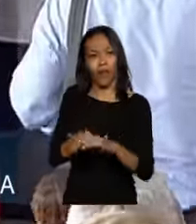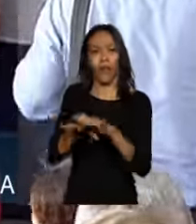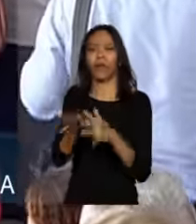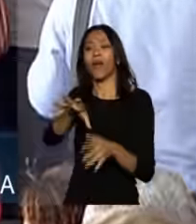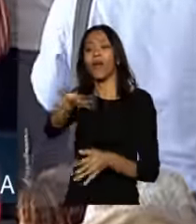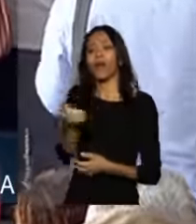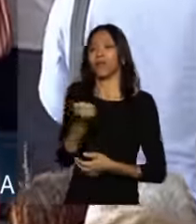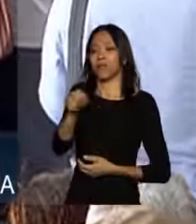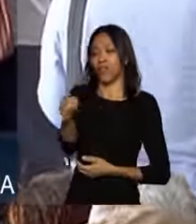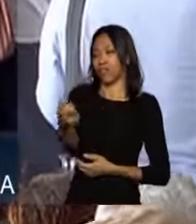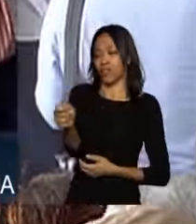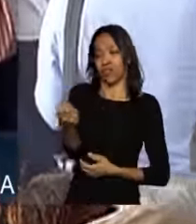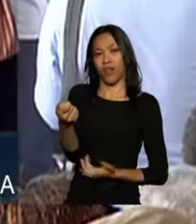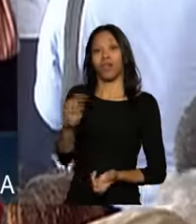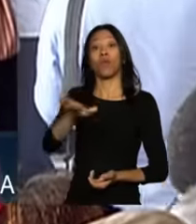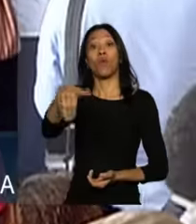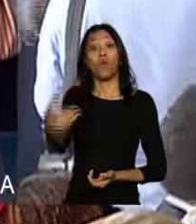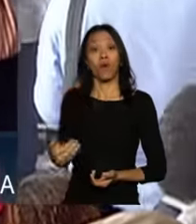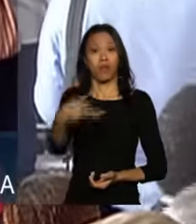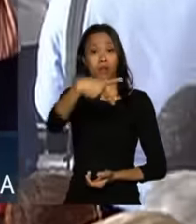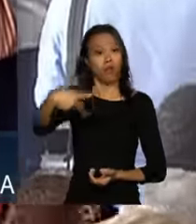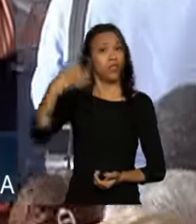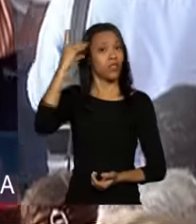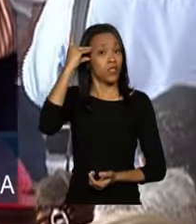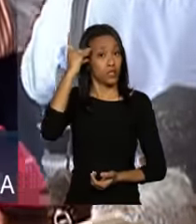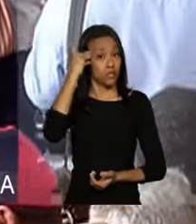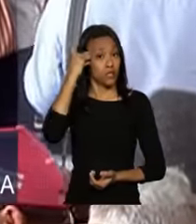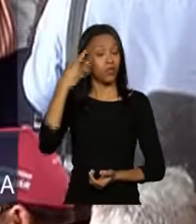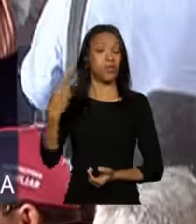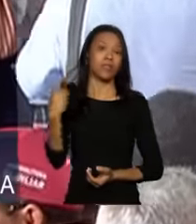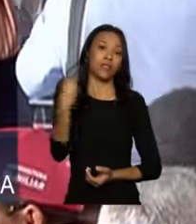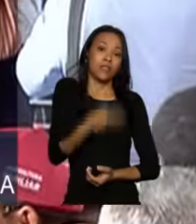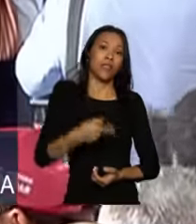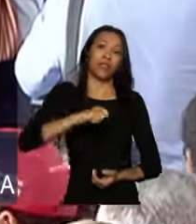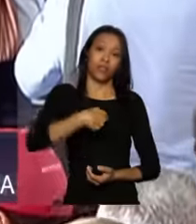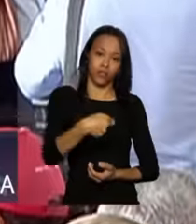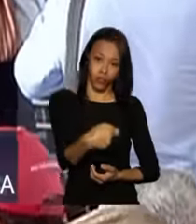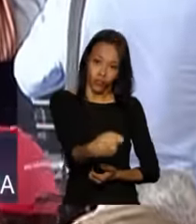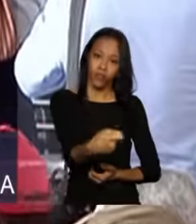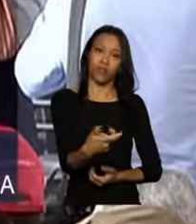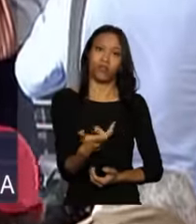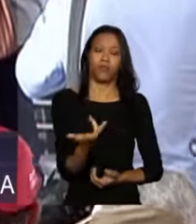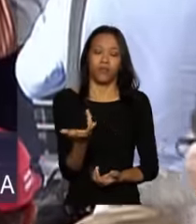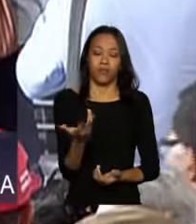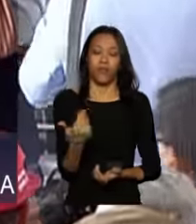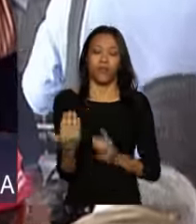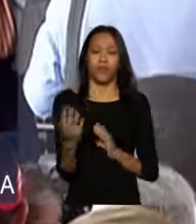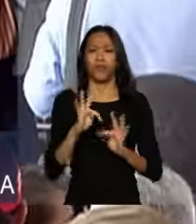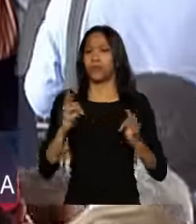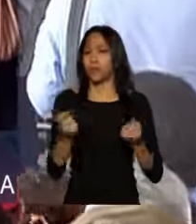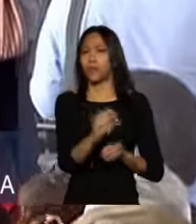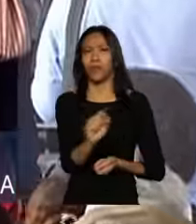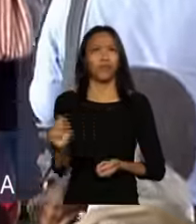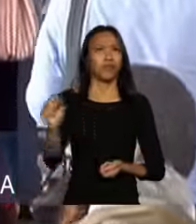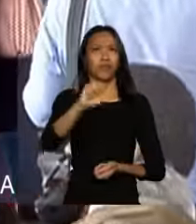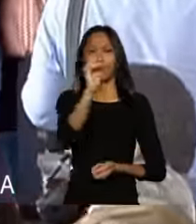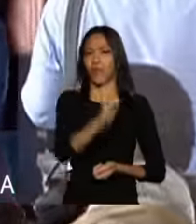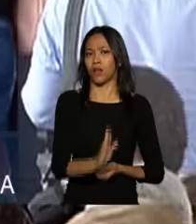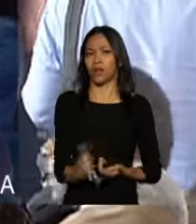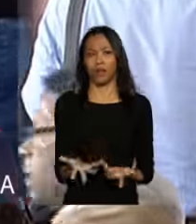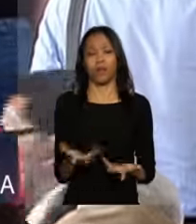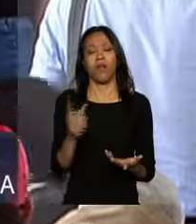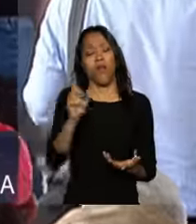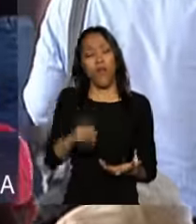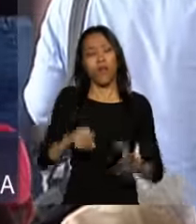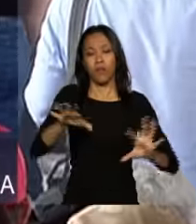Minha Vida. Quando a presidenta Dilma entrega esses habitacionais, esses residenciais por todo o país.